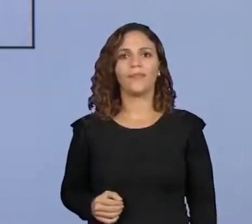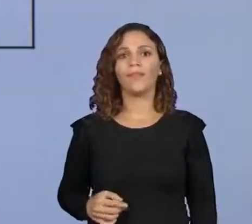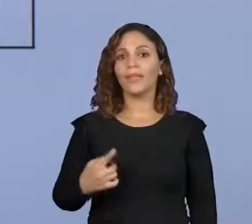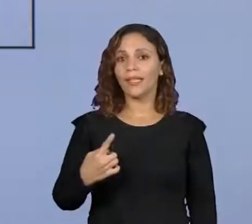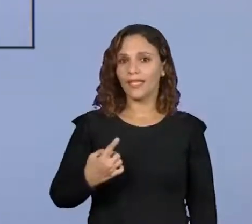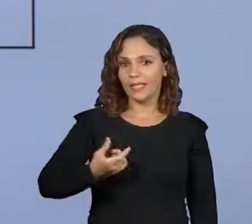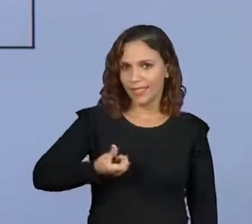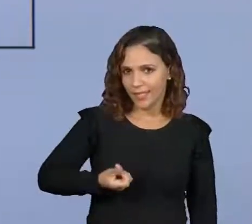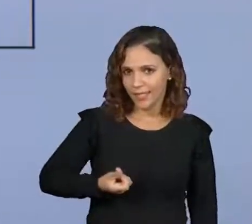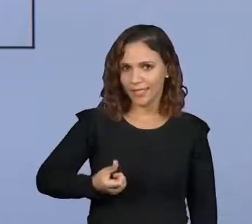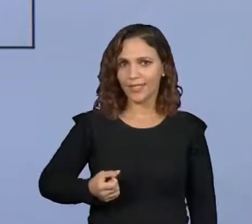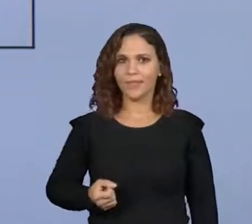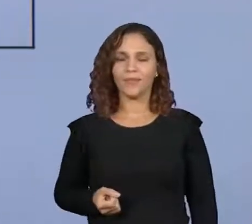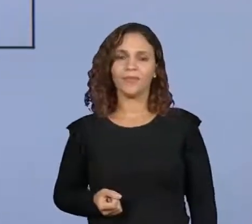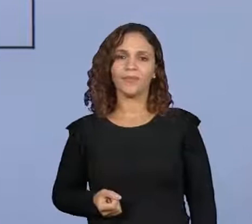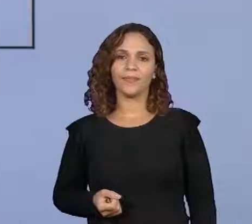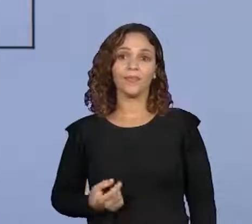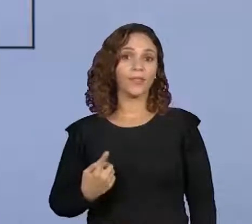16,